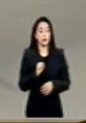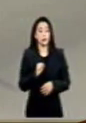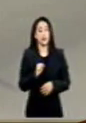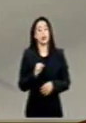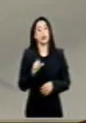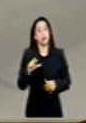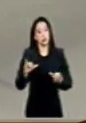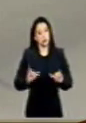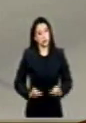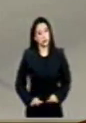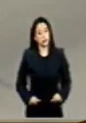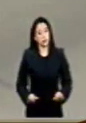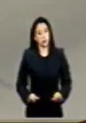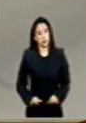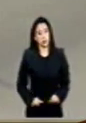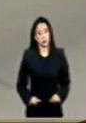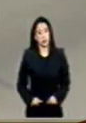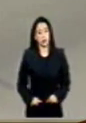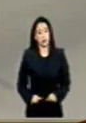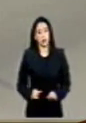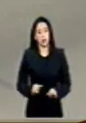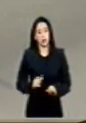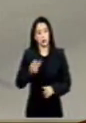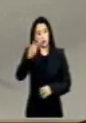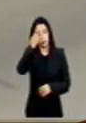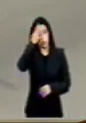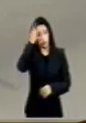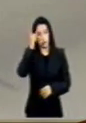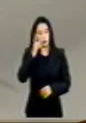parlamentar, ela atinge